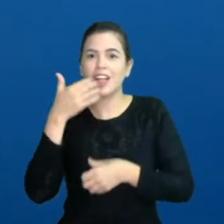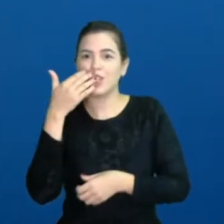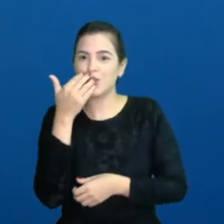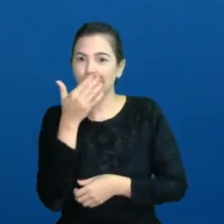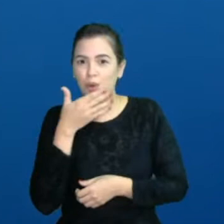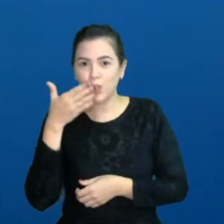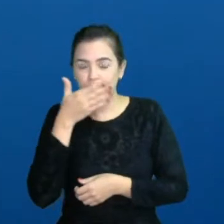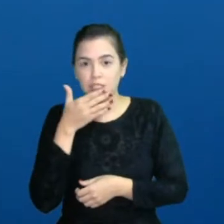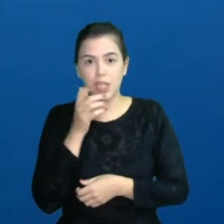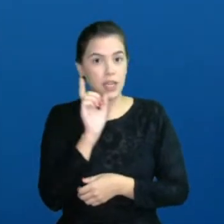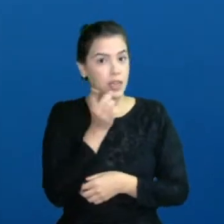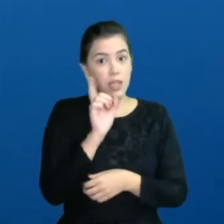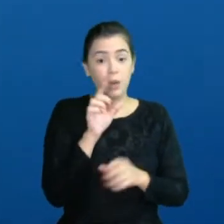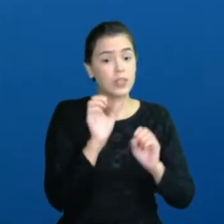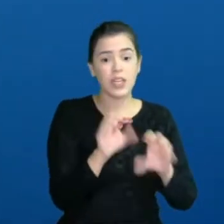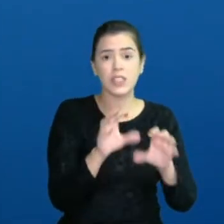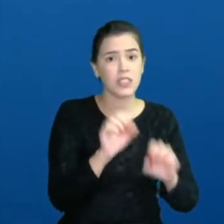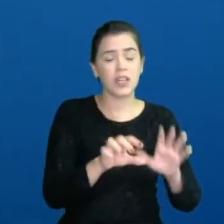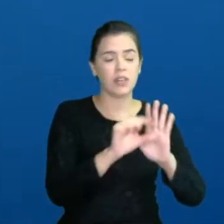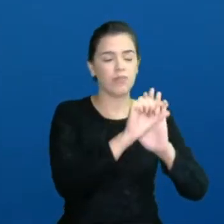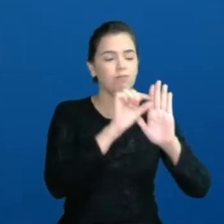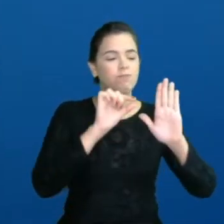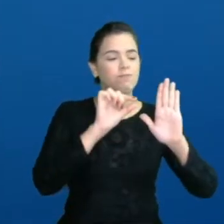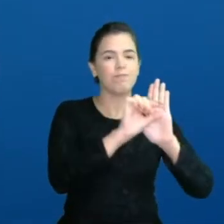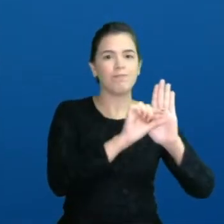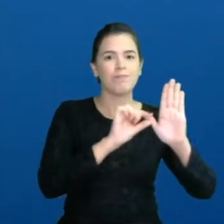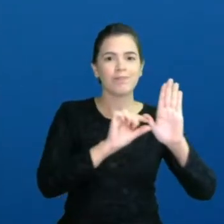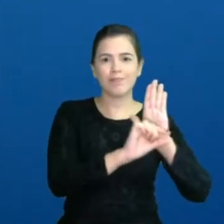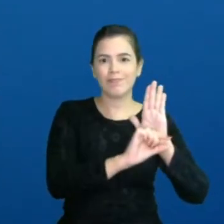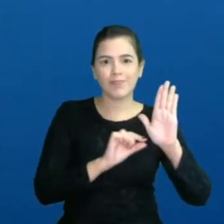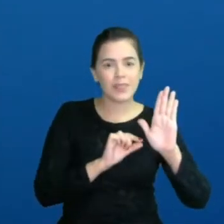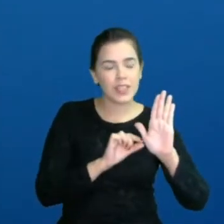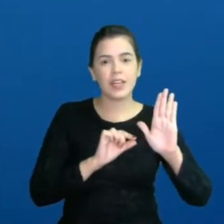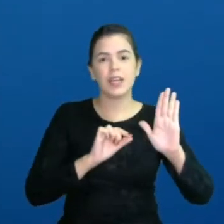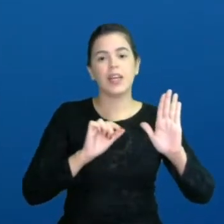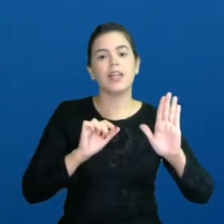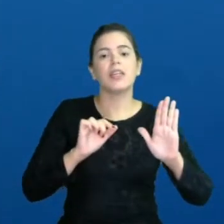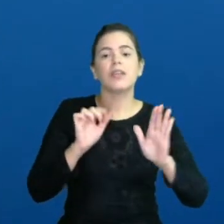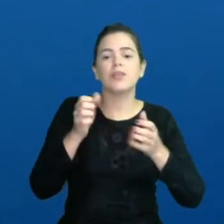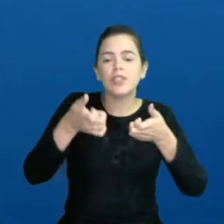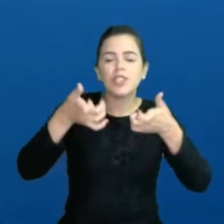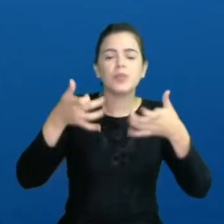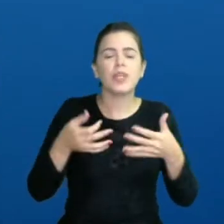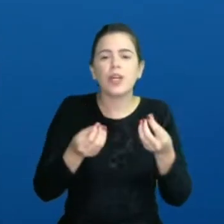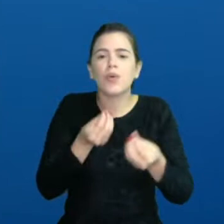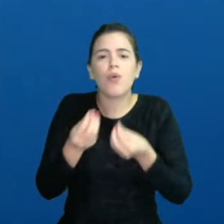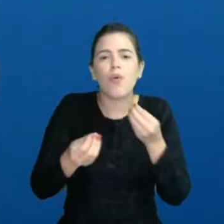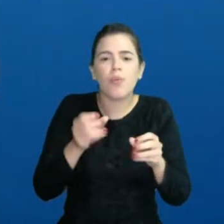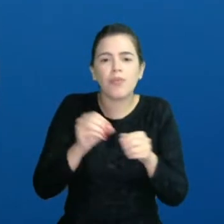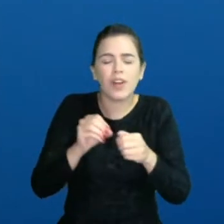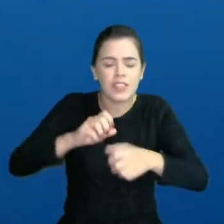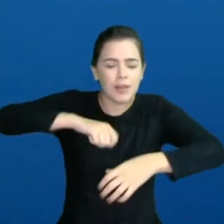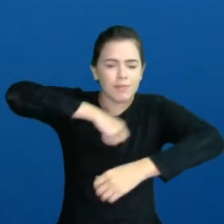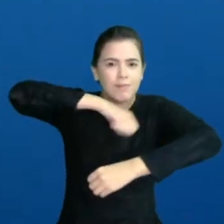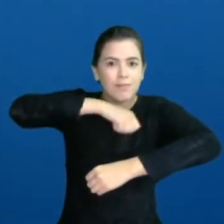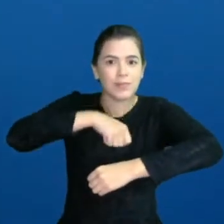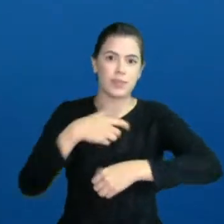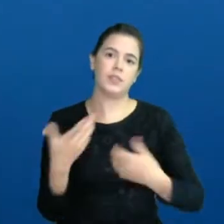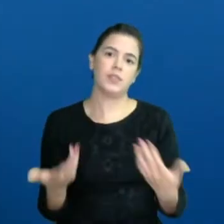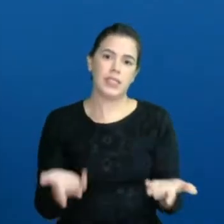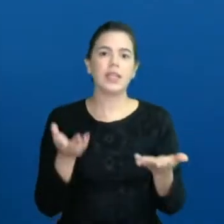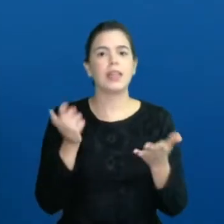uma comida. Não tem os ingredientes, não tem o modo de fazer, então não é uma receita,